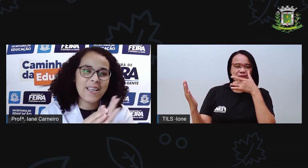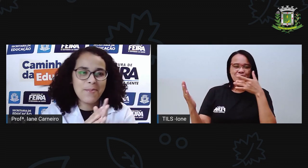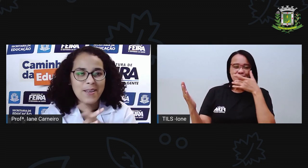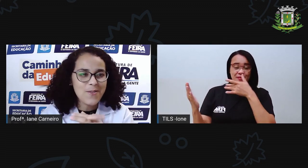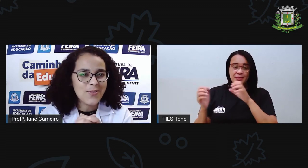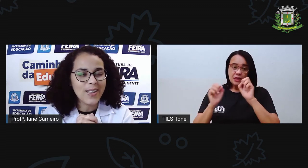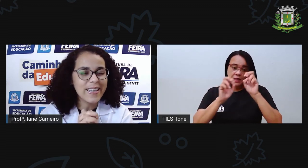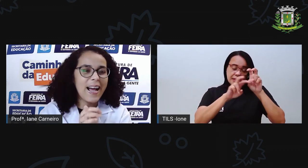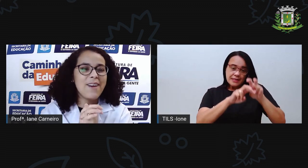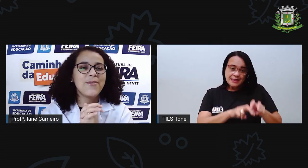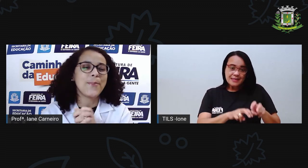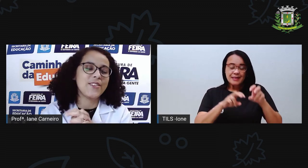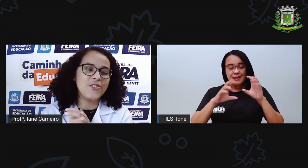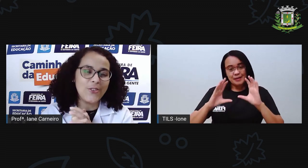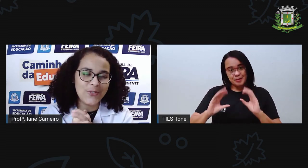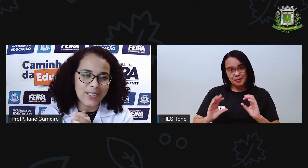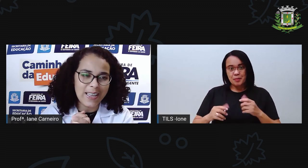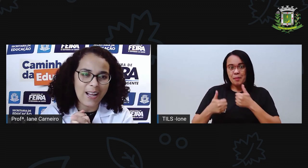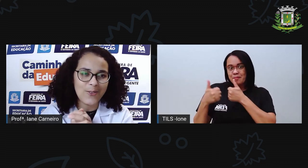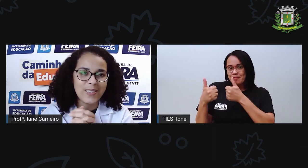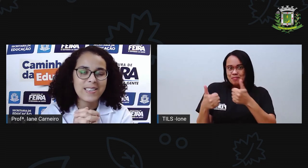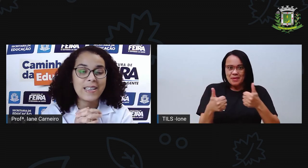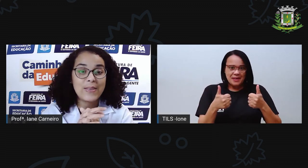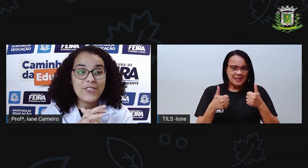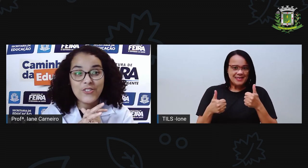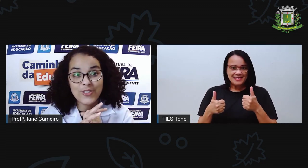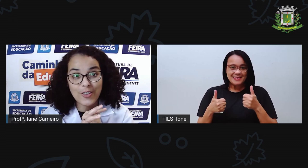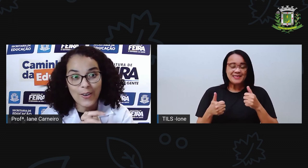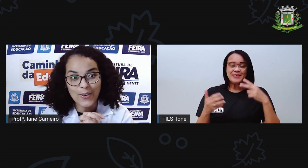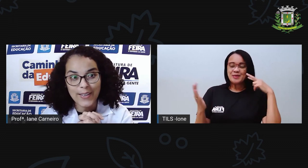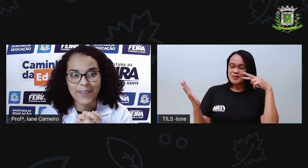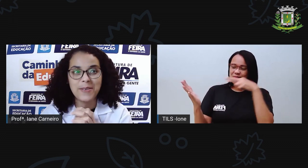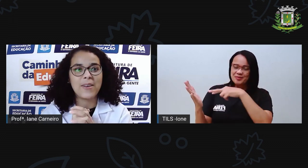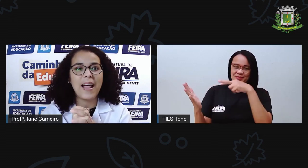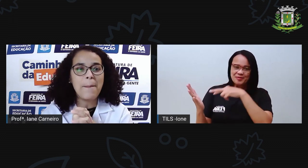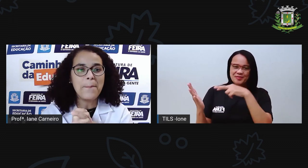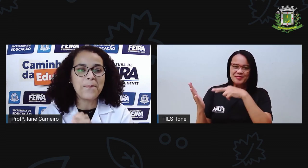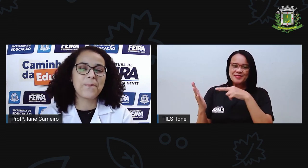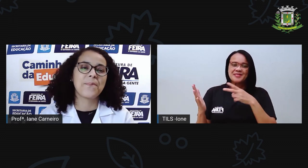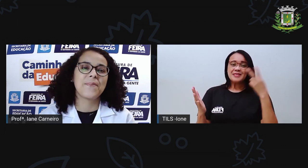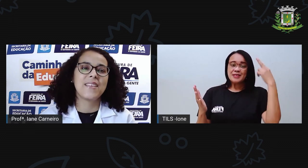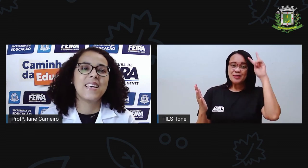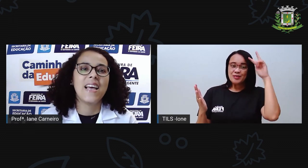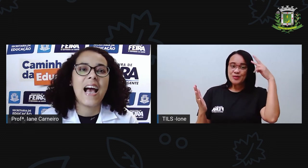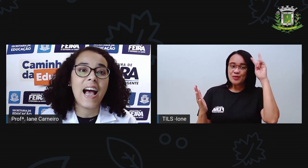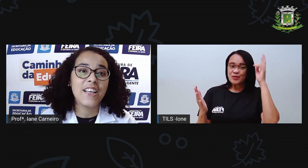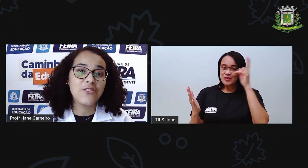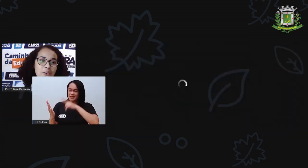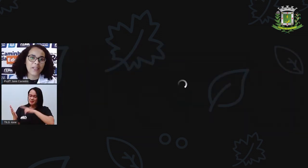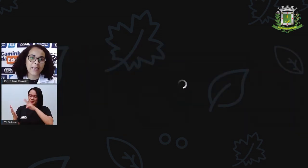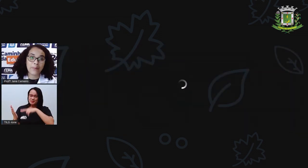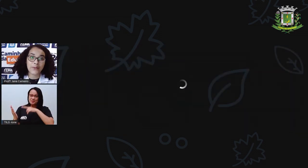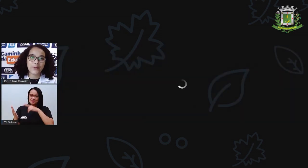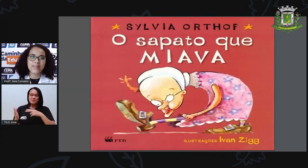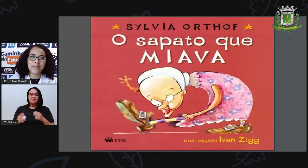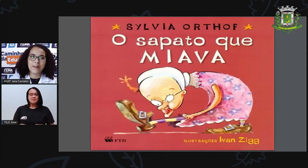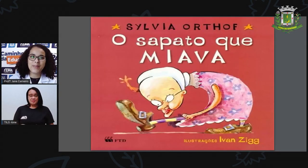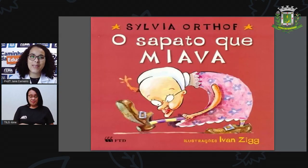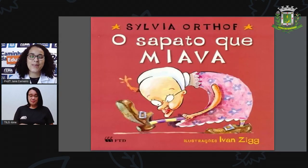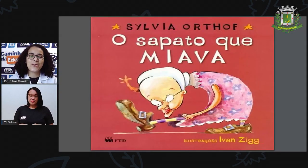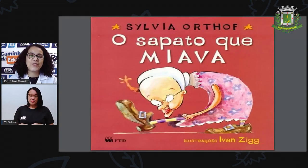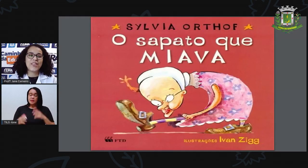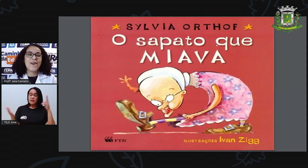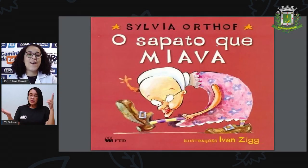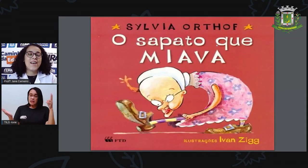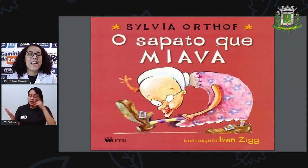Senta aí bem confortável para a gente ouvir a contação da história. Vamos lá? A história que a Pro trouxe